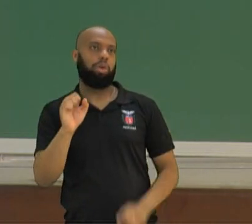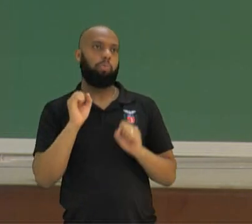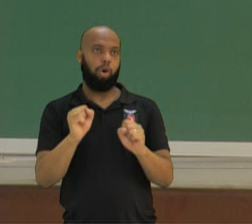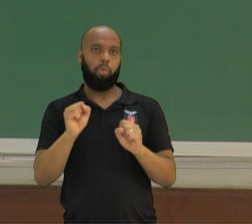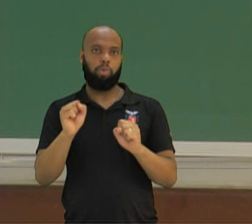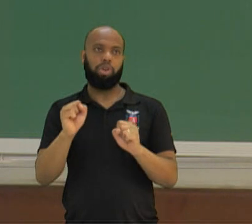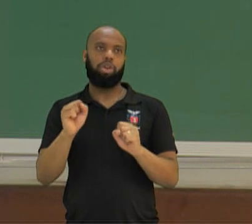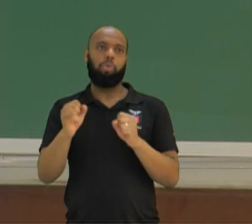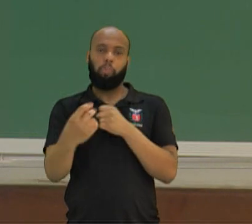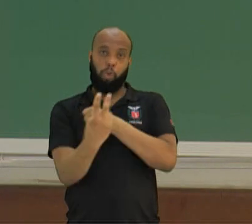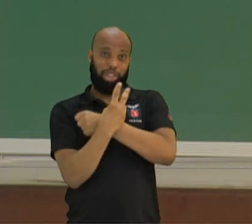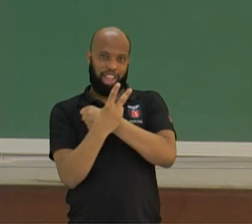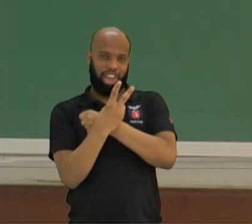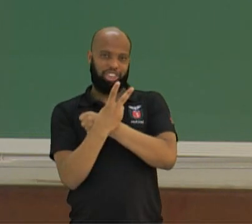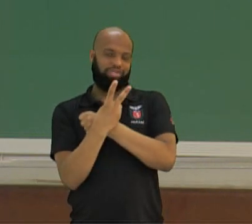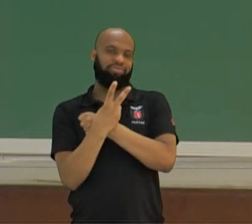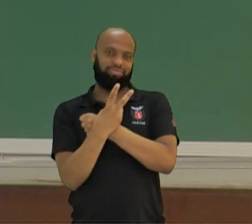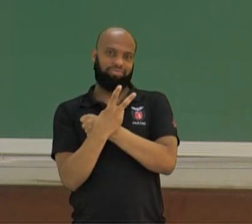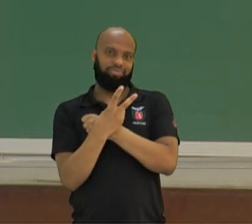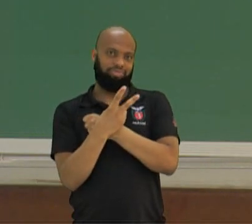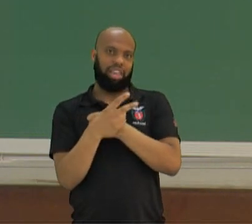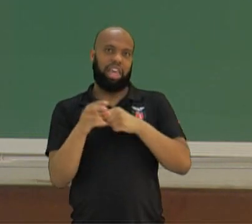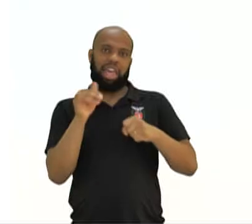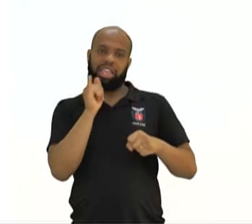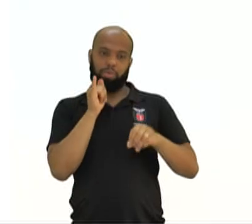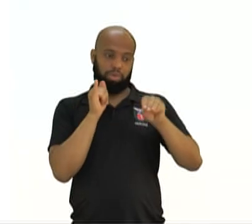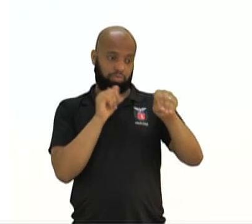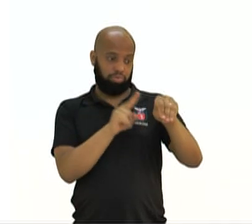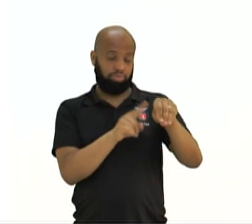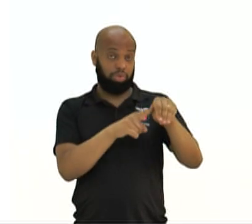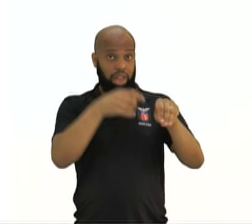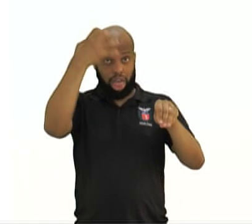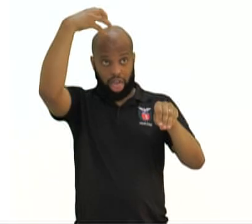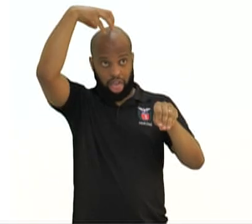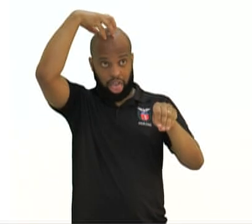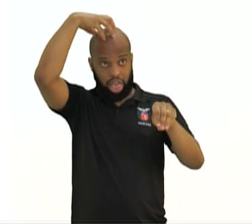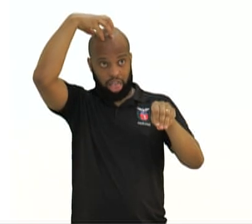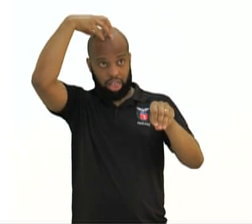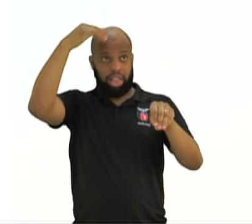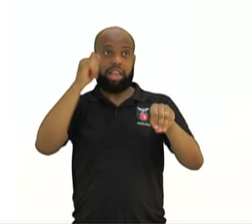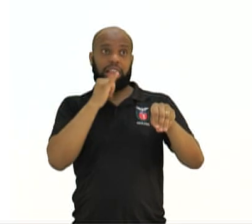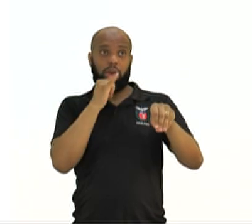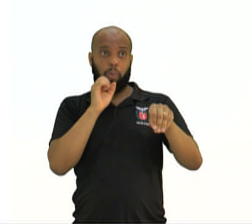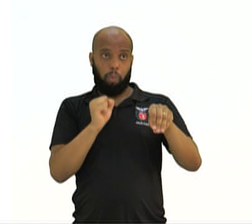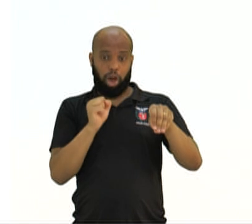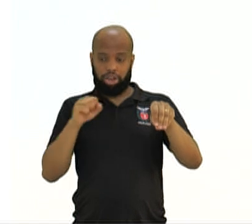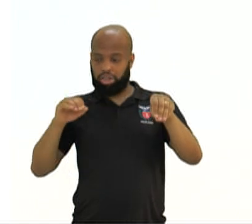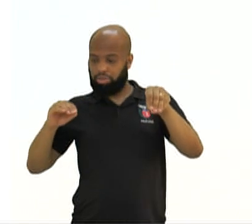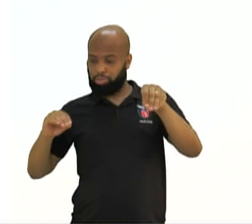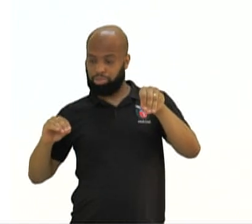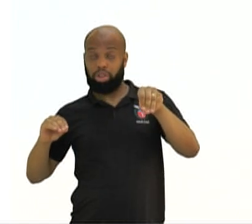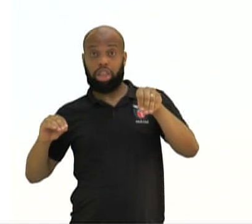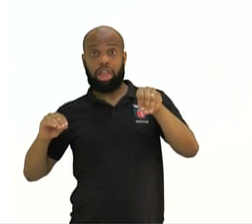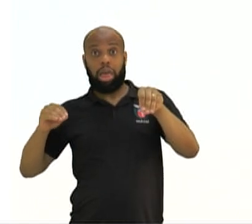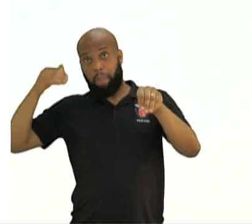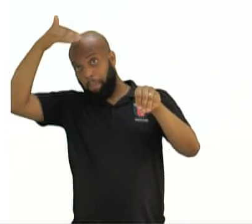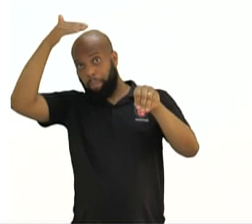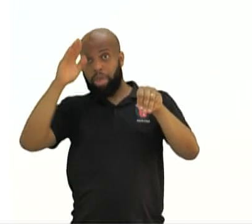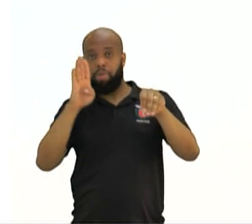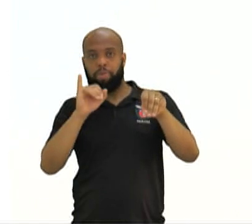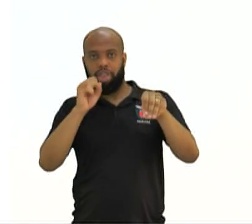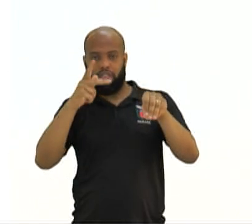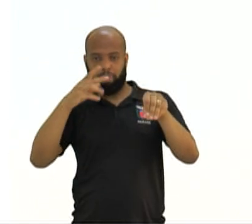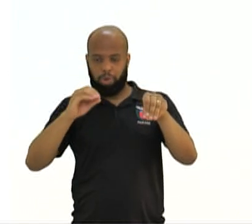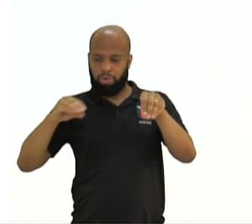ameaçando, ou seja, uma peça protegendo o rei. O próprio bispo, ele pode ser colocado nessa posição, ou